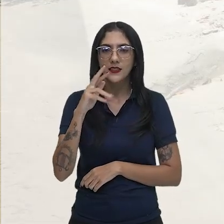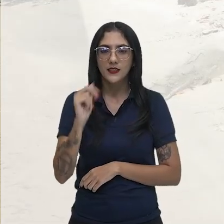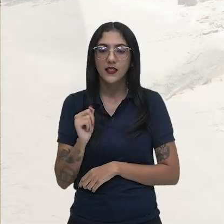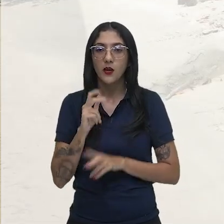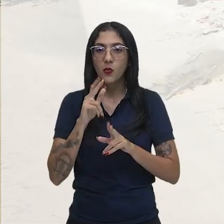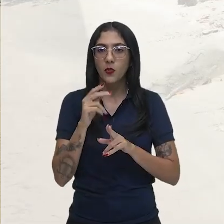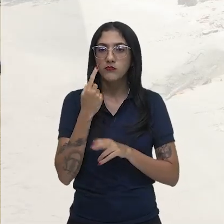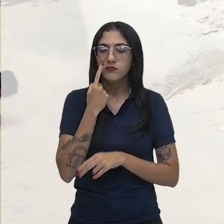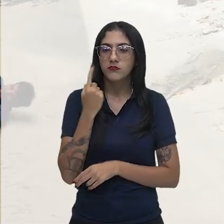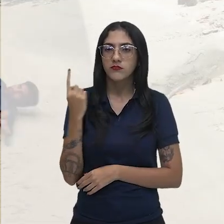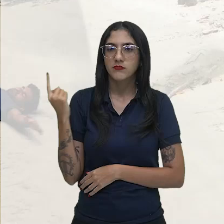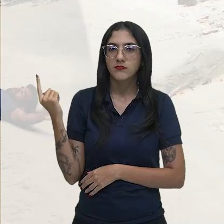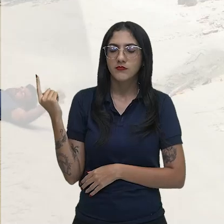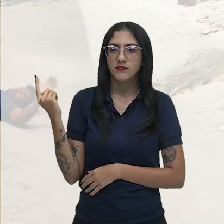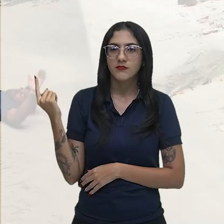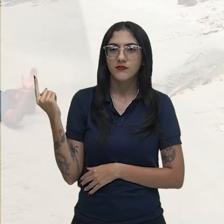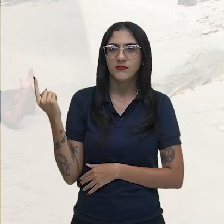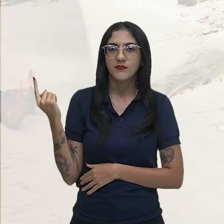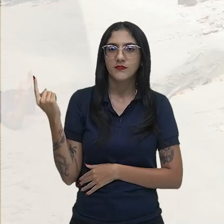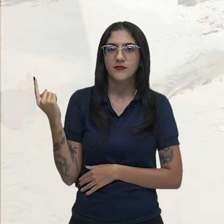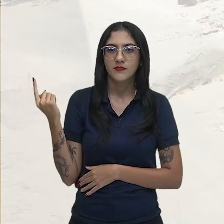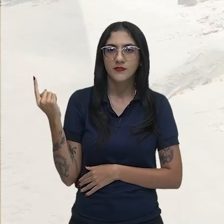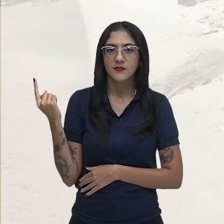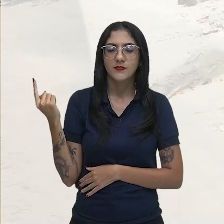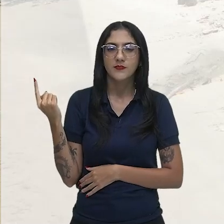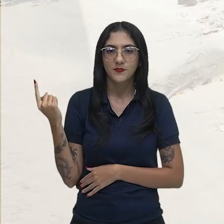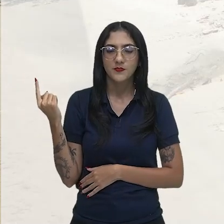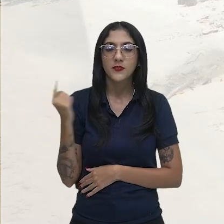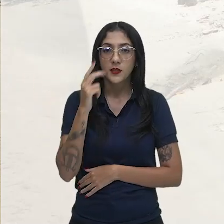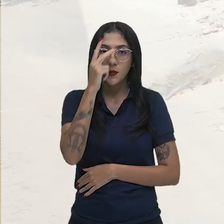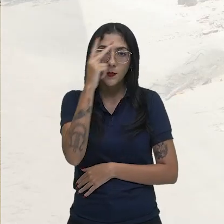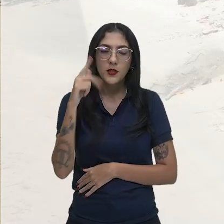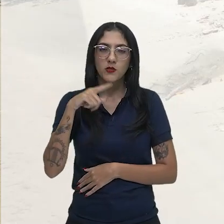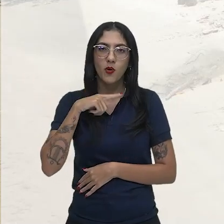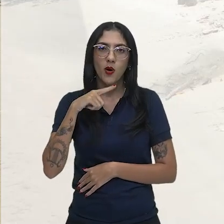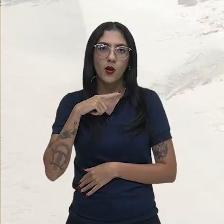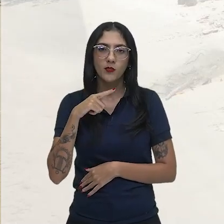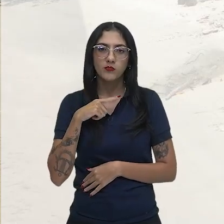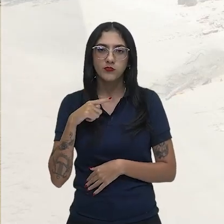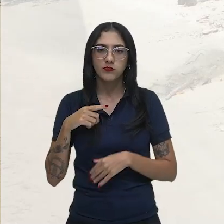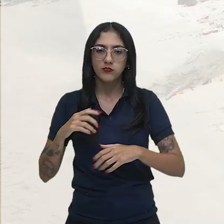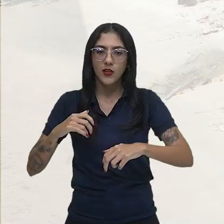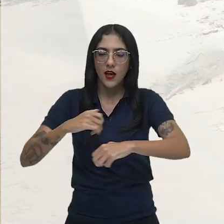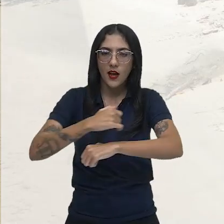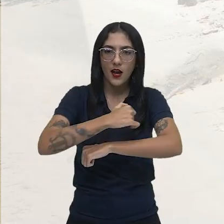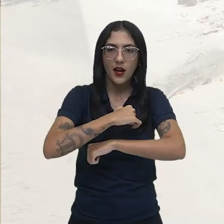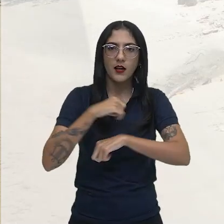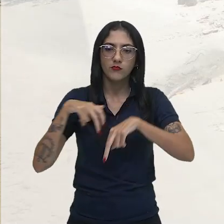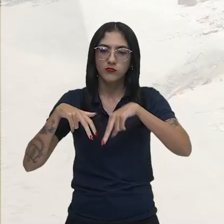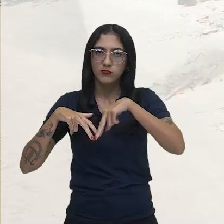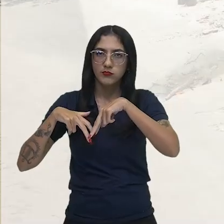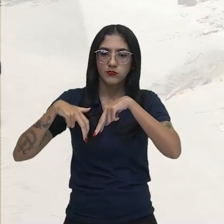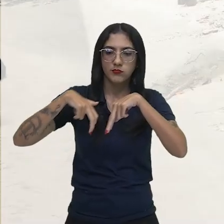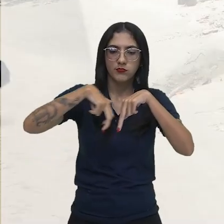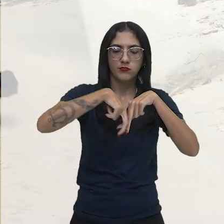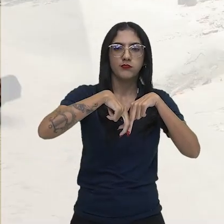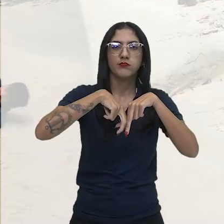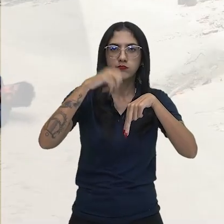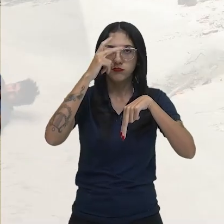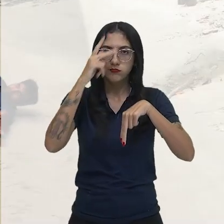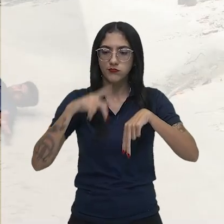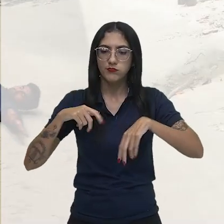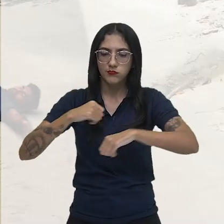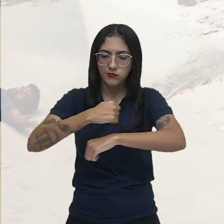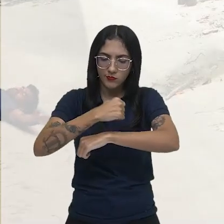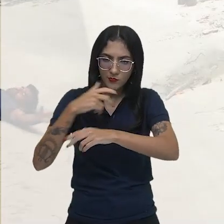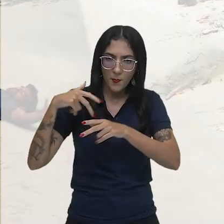cabeçada é quando, né, o nosso lutador ele vai agarrar o seu oponente, ó, vai projetá-lo ao